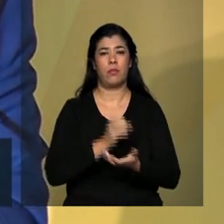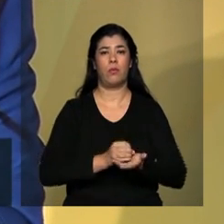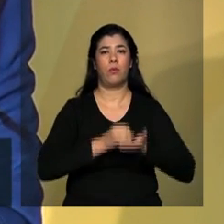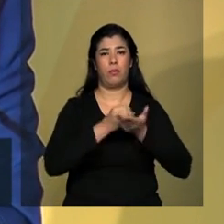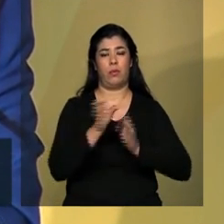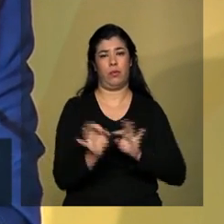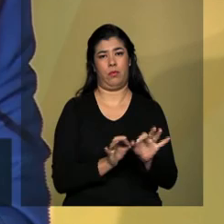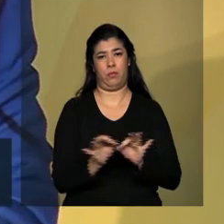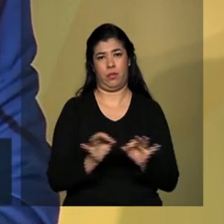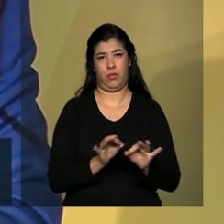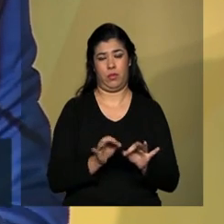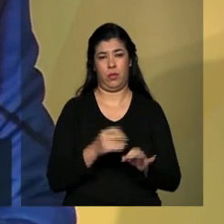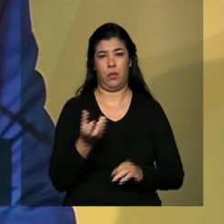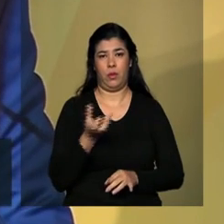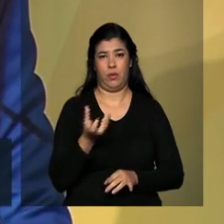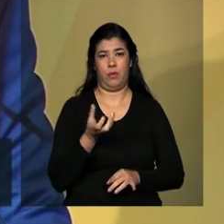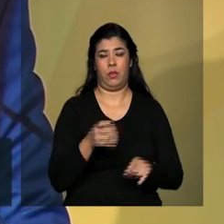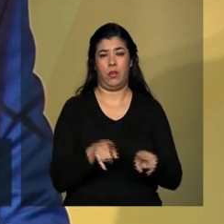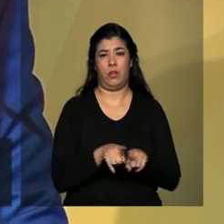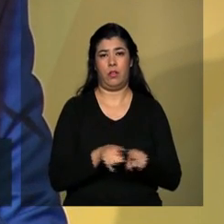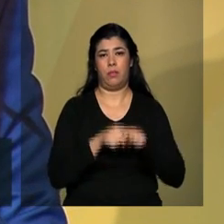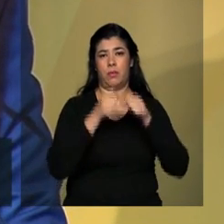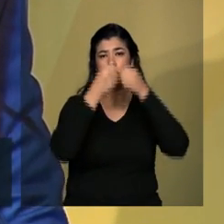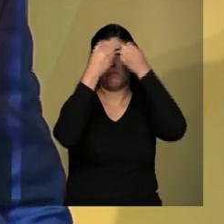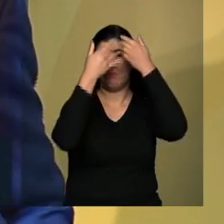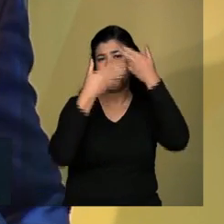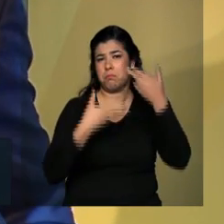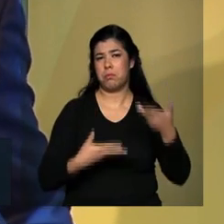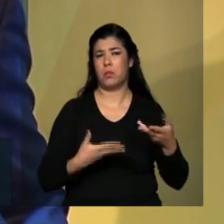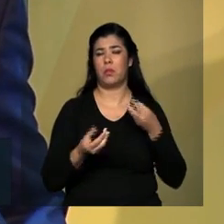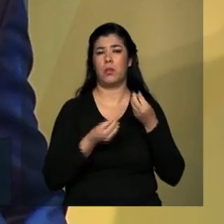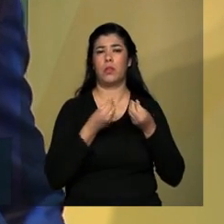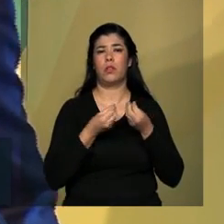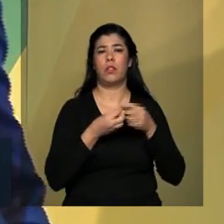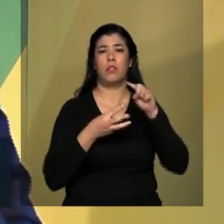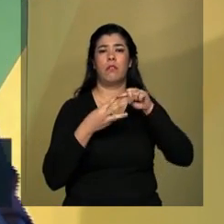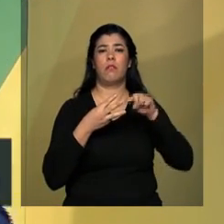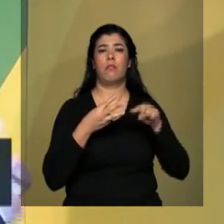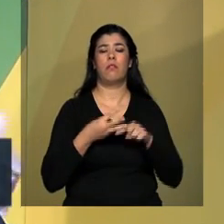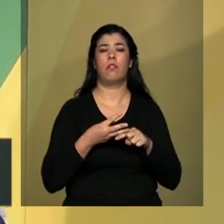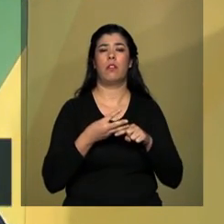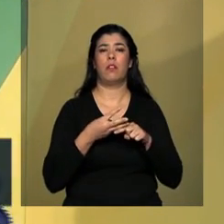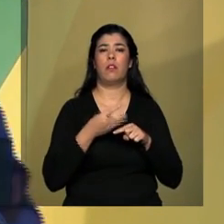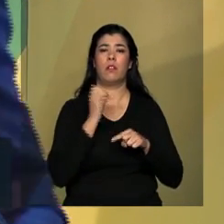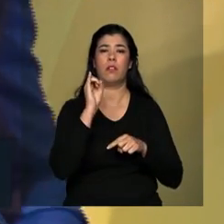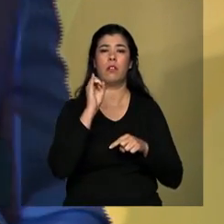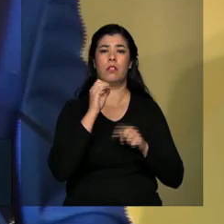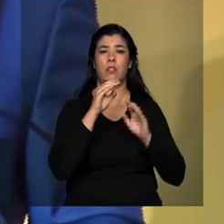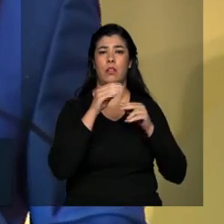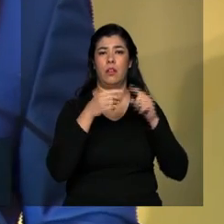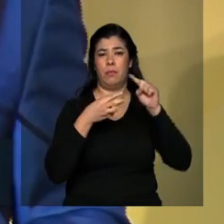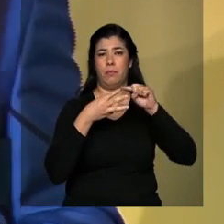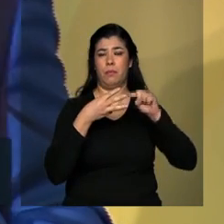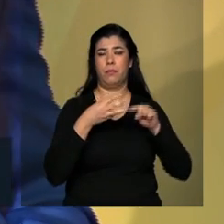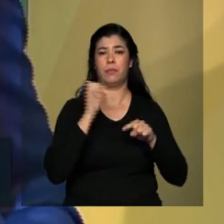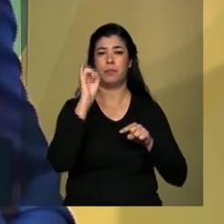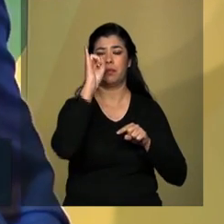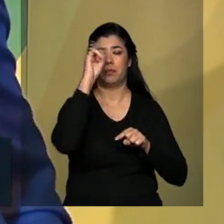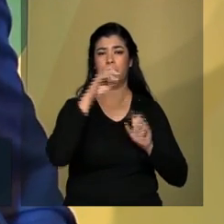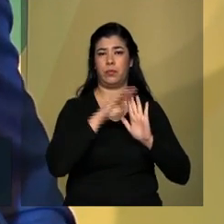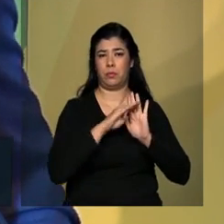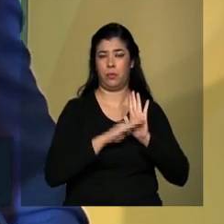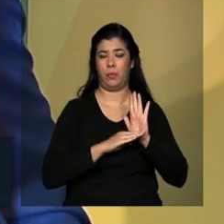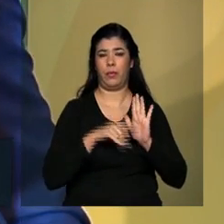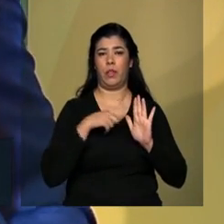Nisto, eu quero detalhar somente 3 questões aqui. Primeiro, temos usado esse investimento,